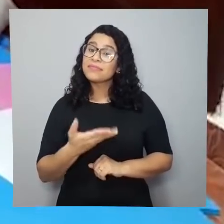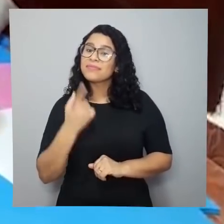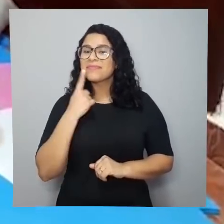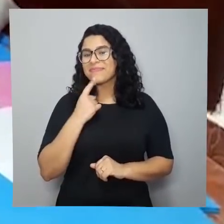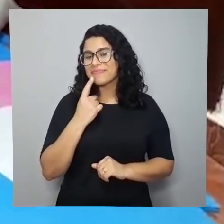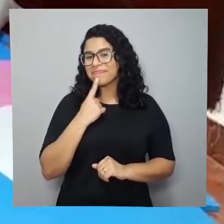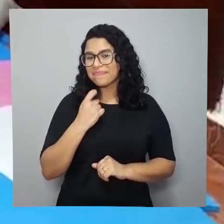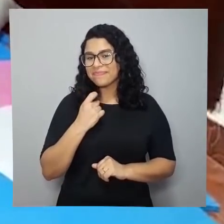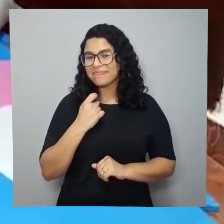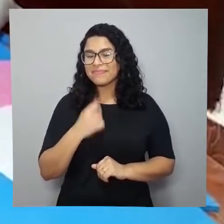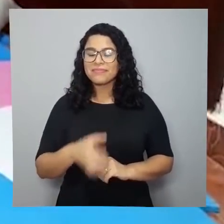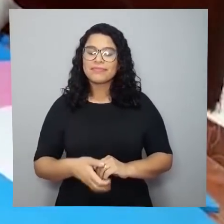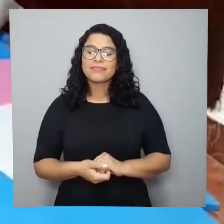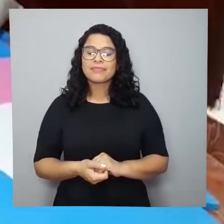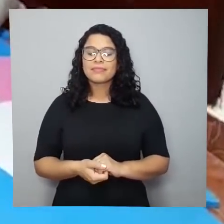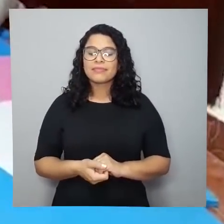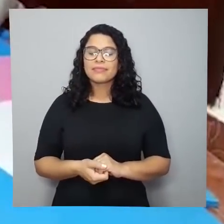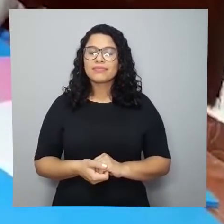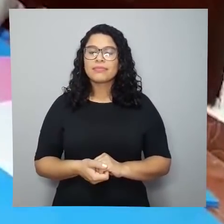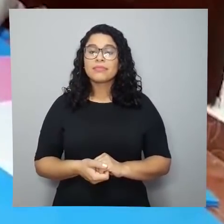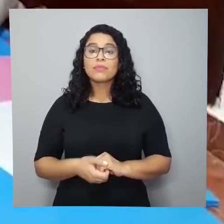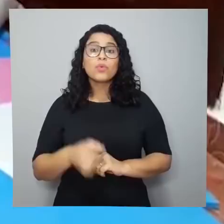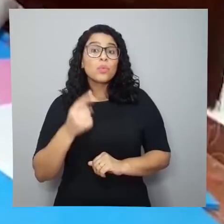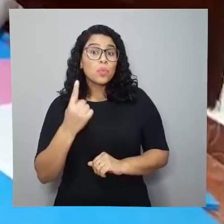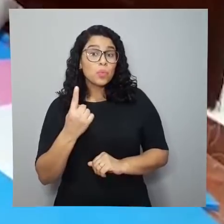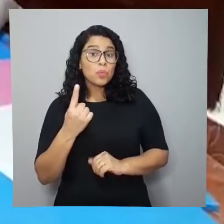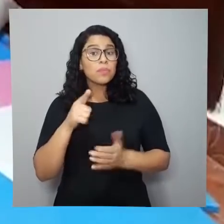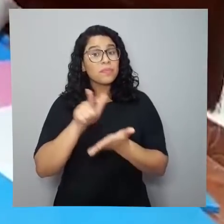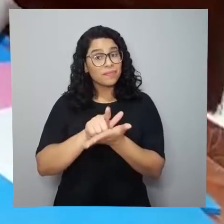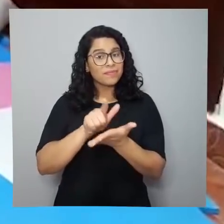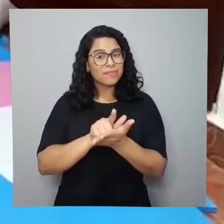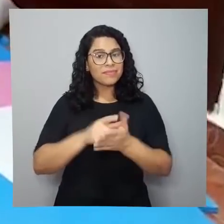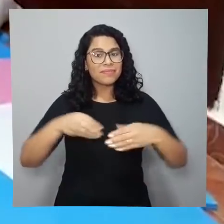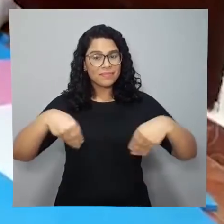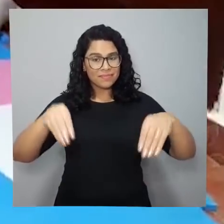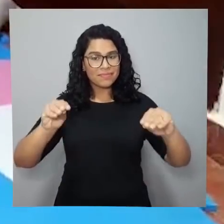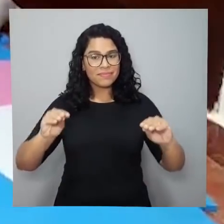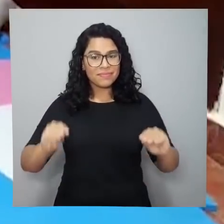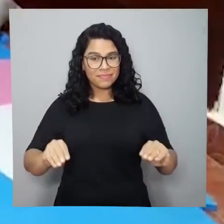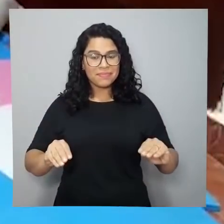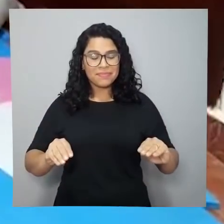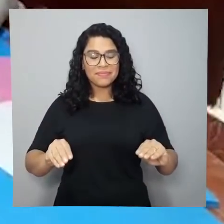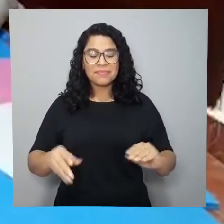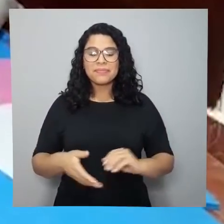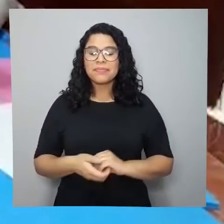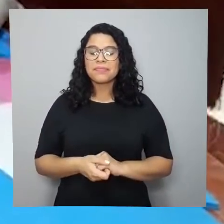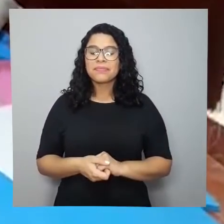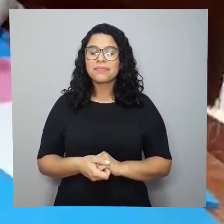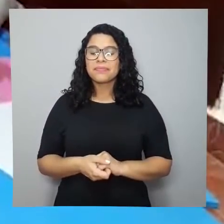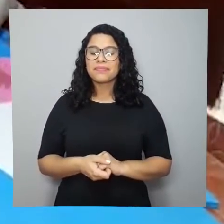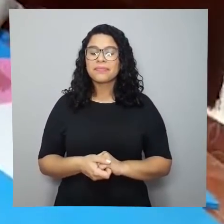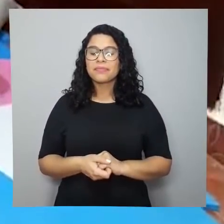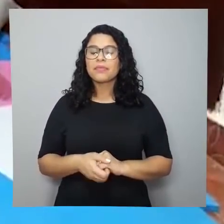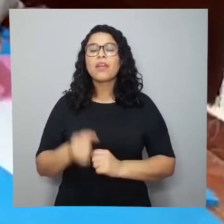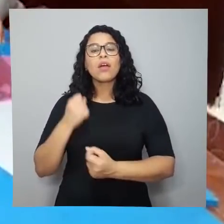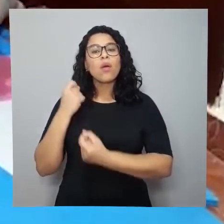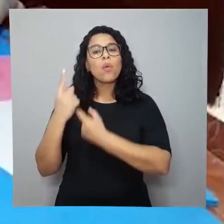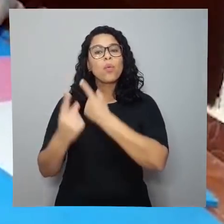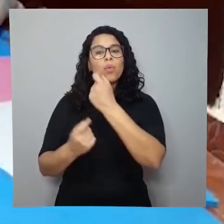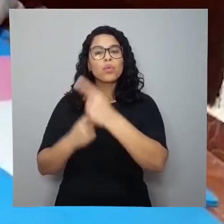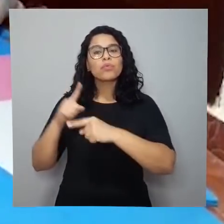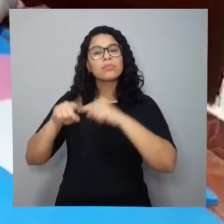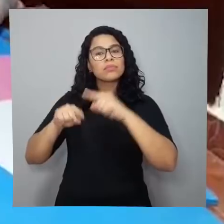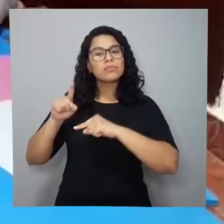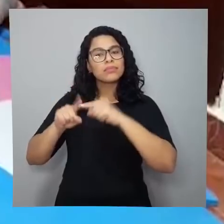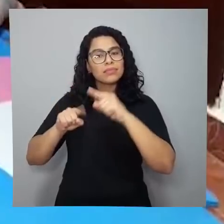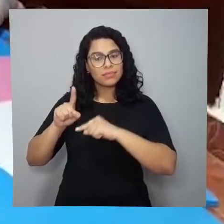vermelha. E com apenas uma folha de sulfite e alguns